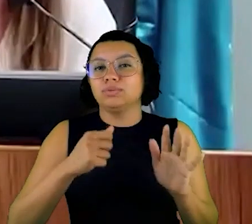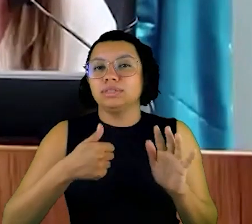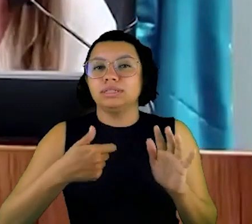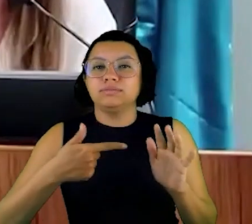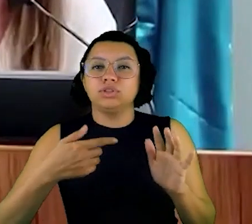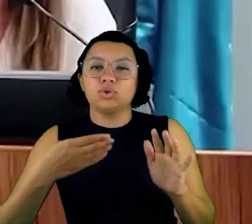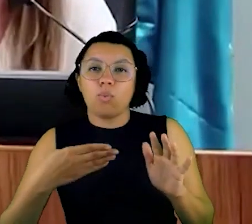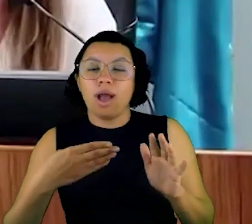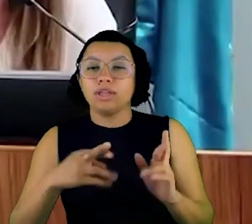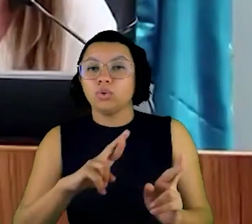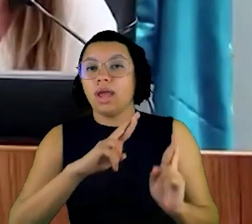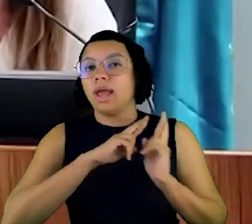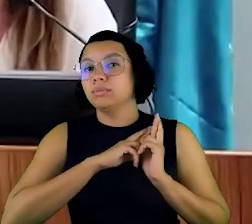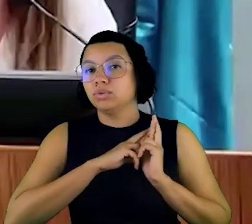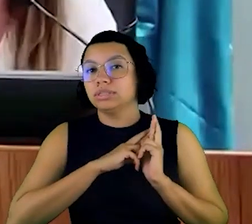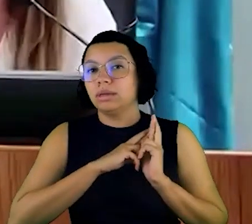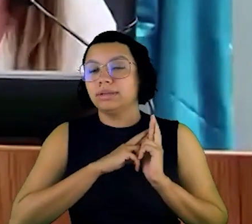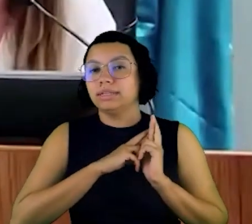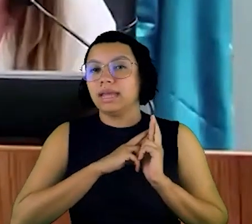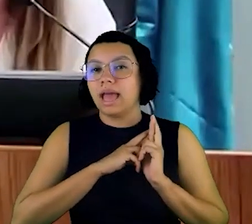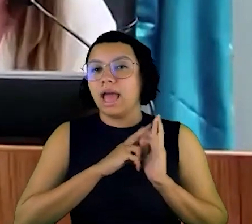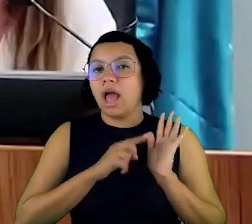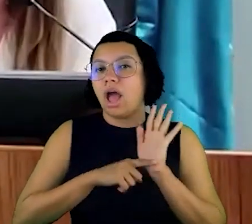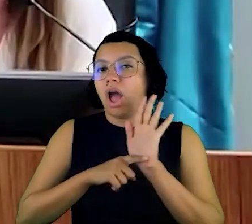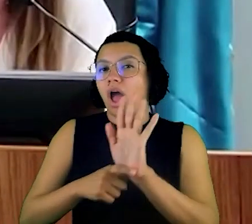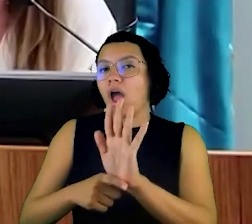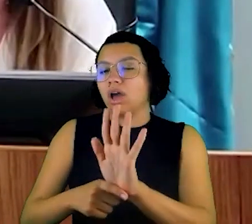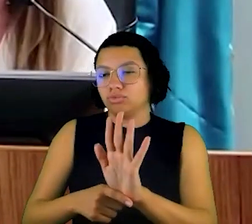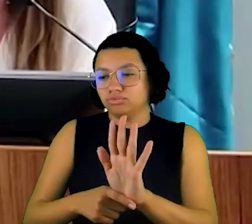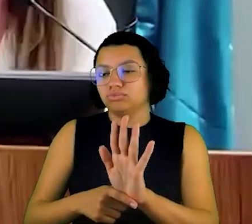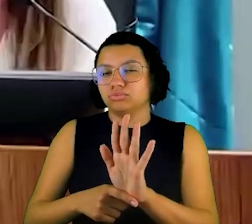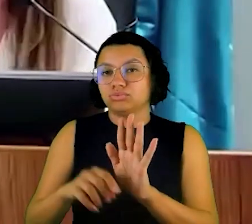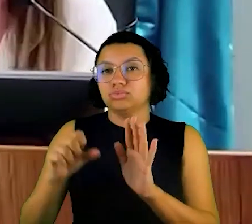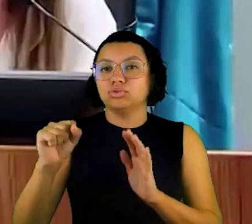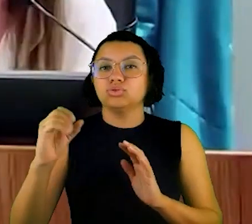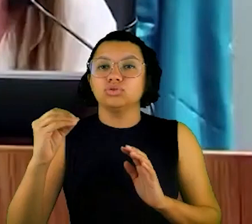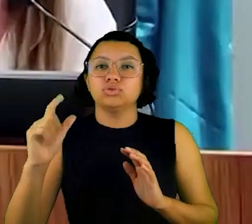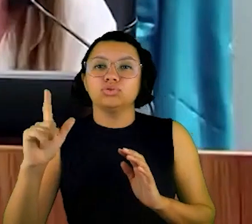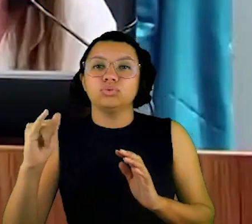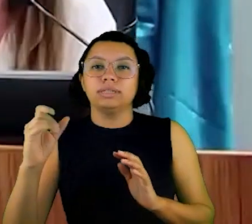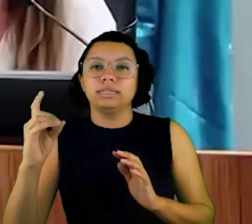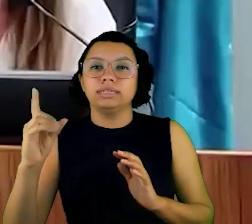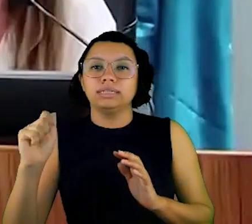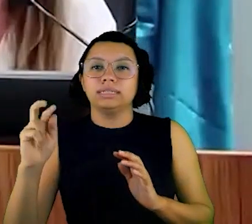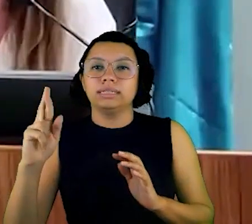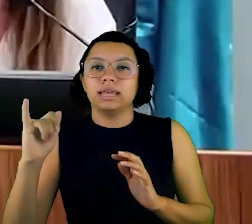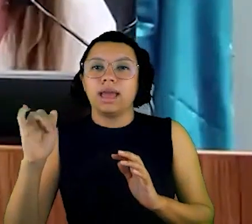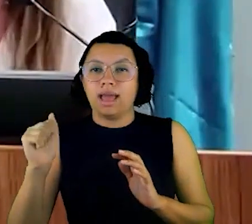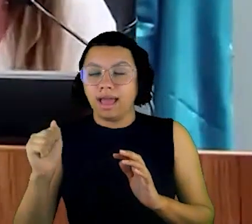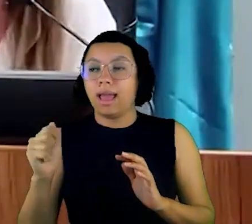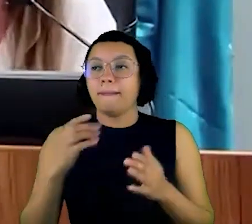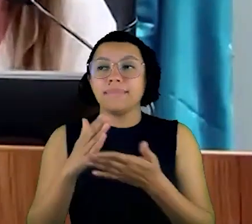124, da chamada responsabilidade solidária. Para alguns, essa responsabilidade